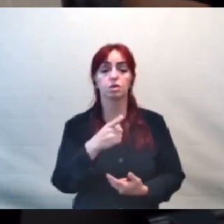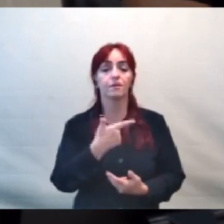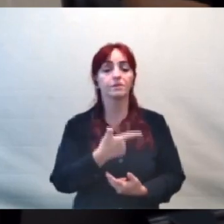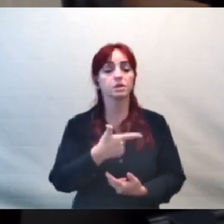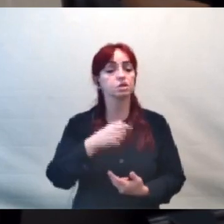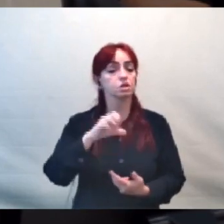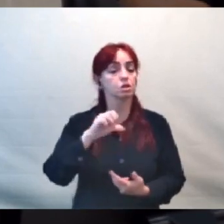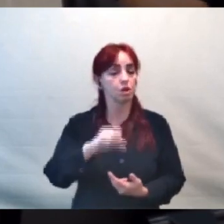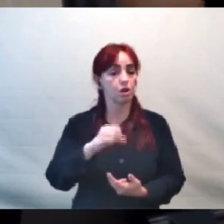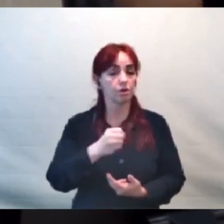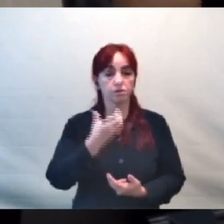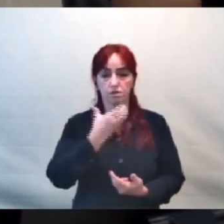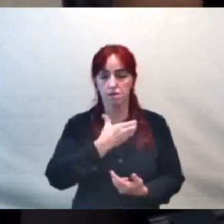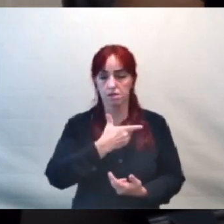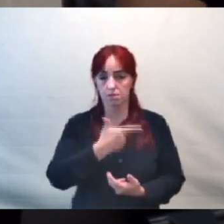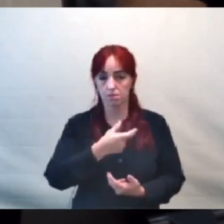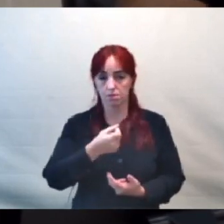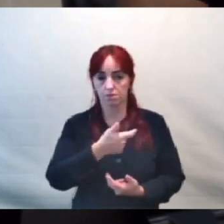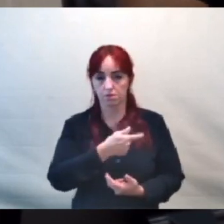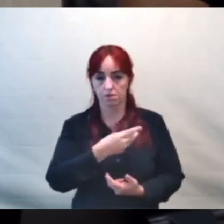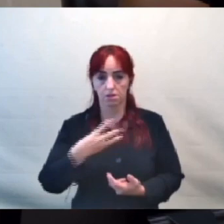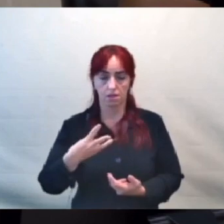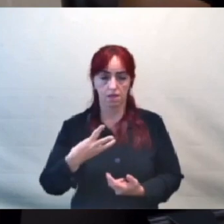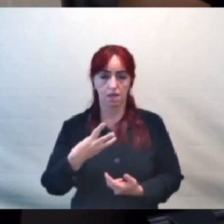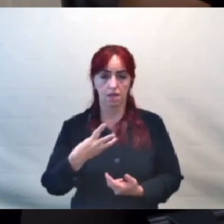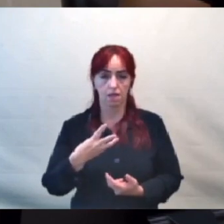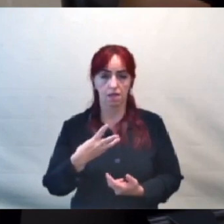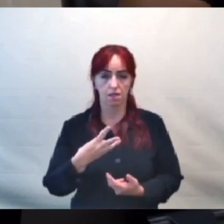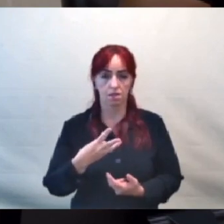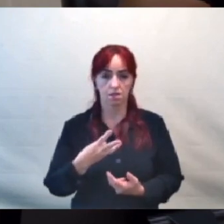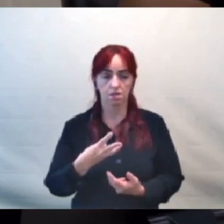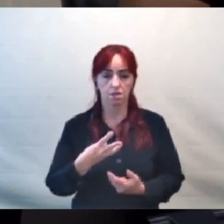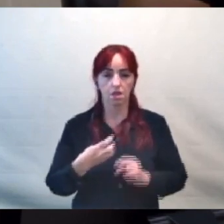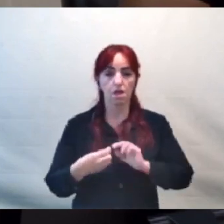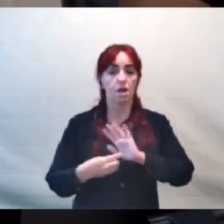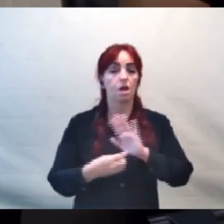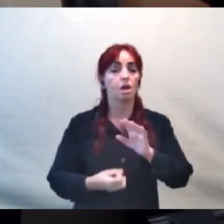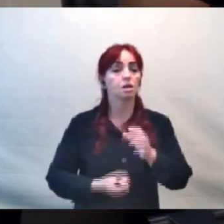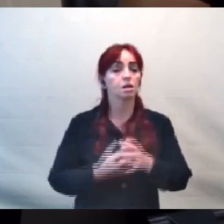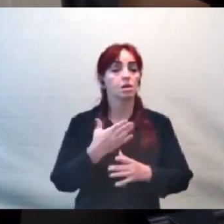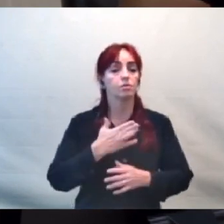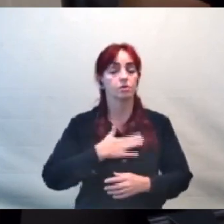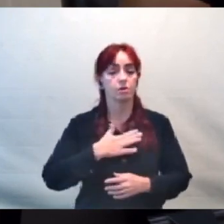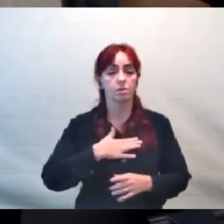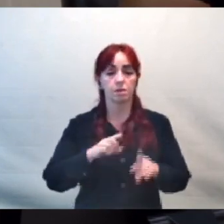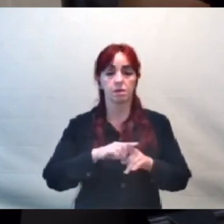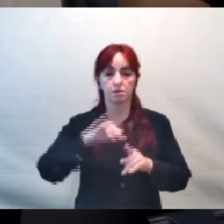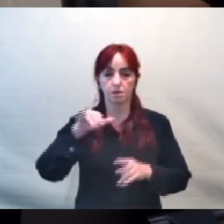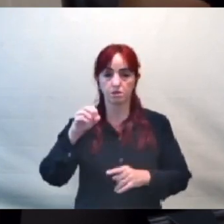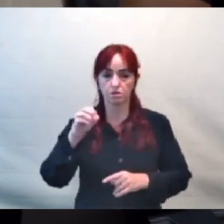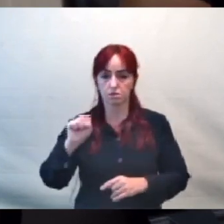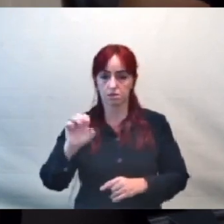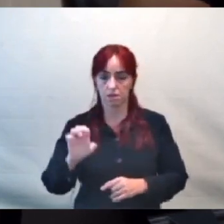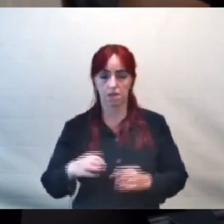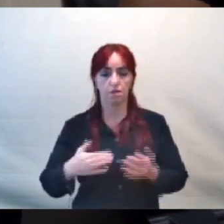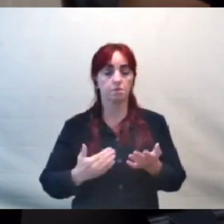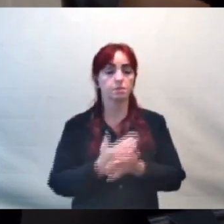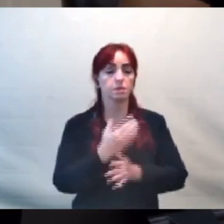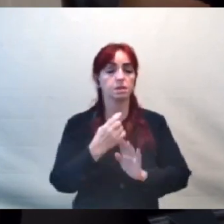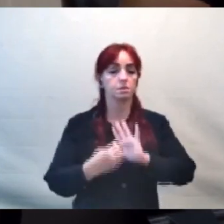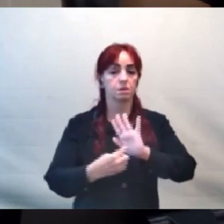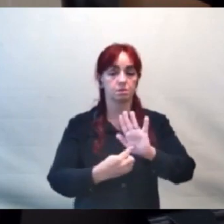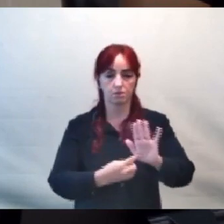29/12/2023. A relatoria foi a minha, do vereador José Ferreira, conclusão do parecer pela aprovação.